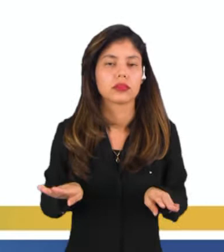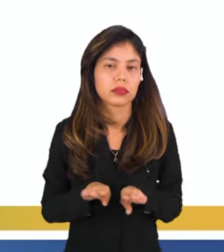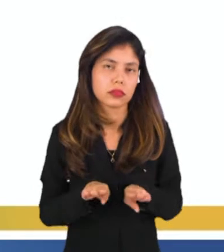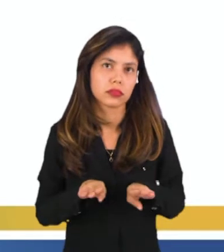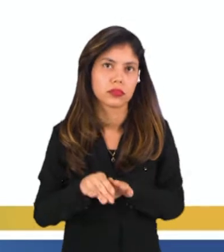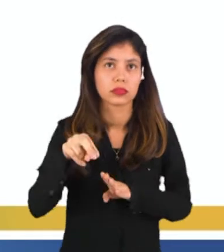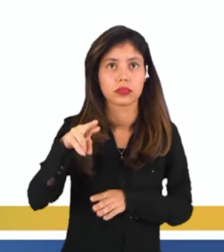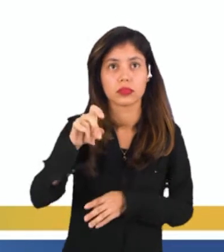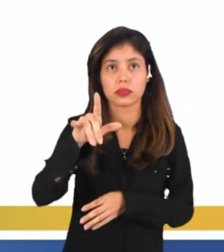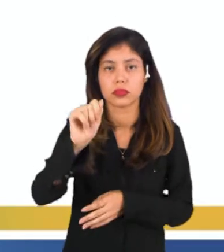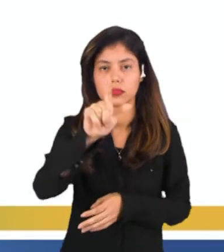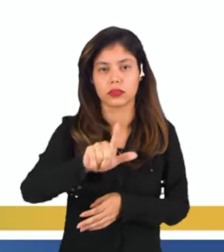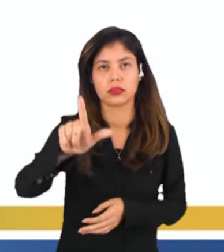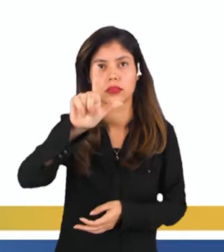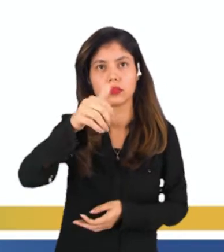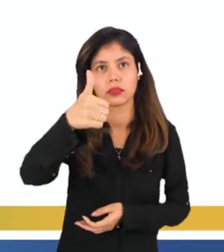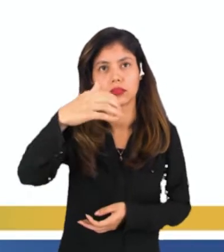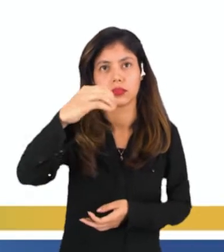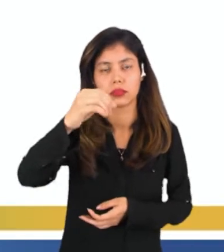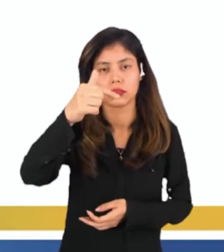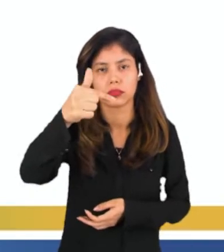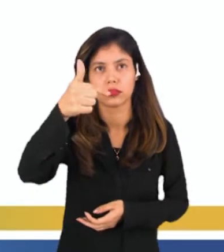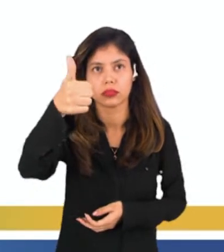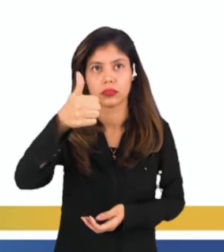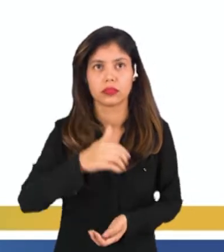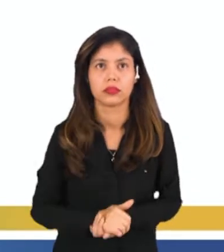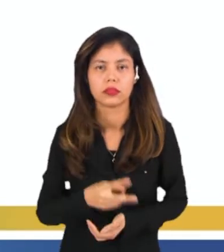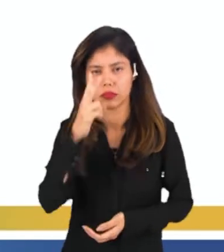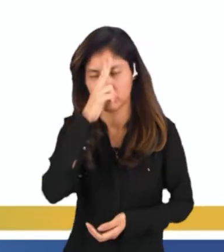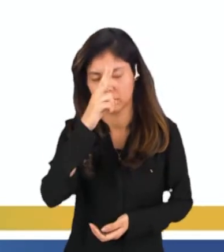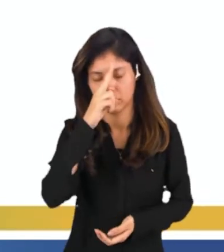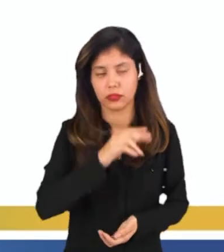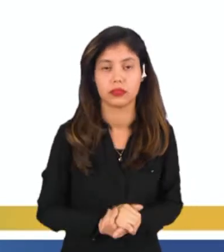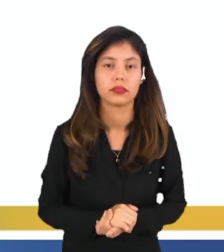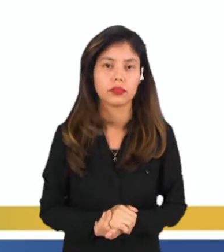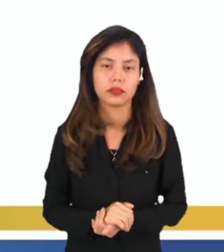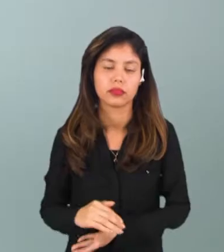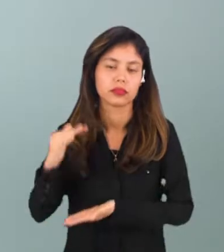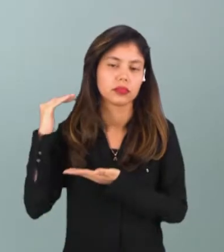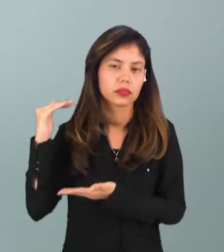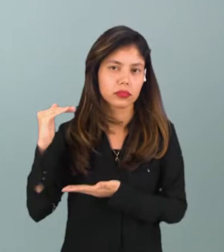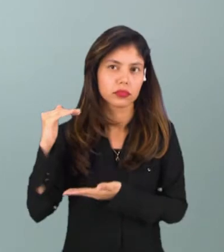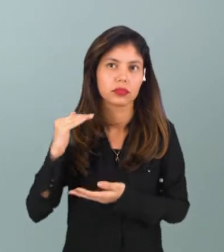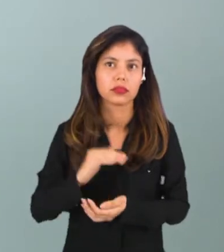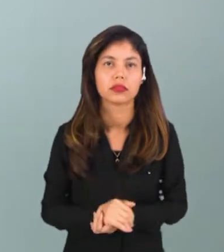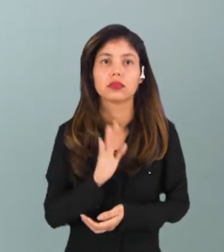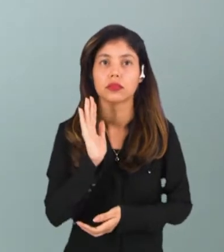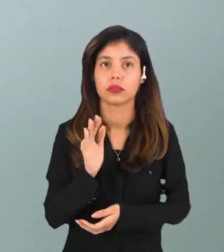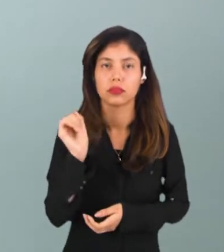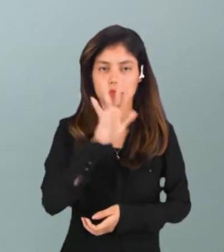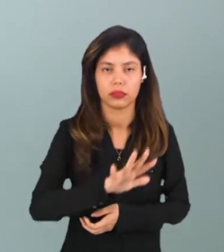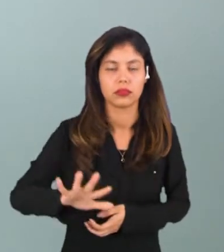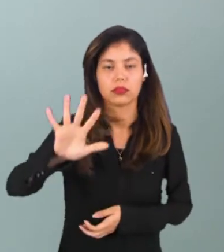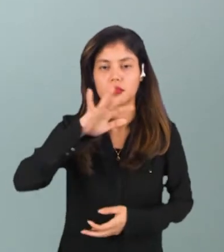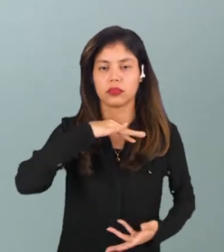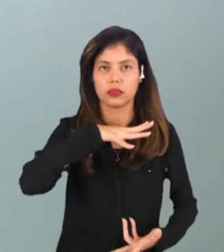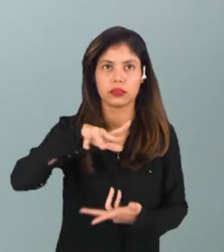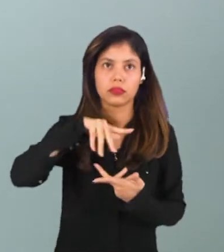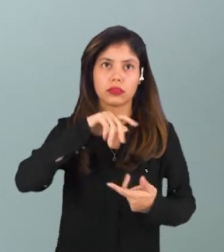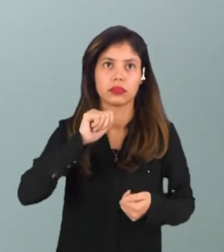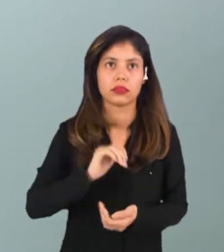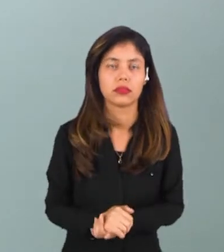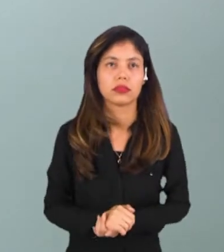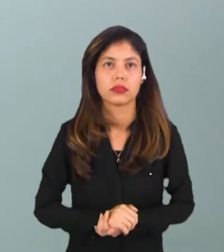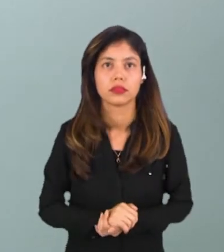1945, e o Nobel da Literatura em 1971. Lembrando que o Nobel é um prêmio mundial, tá?